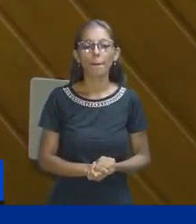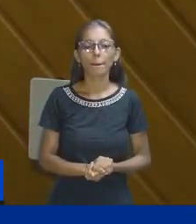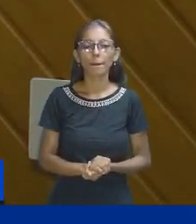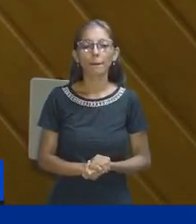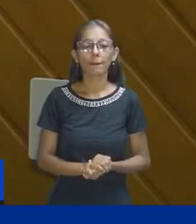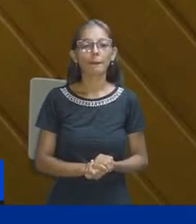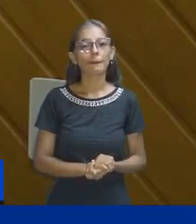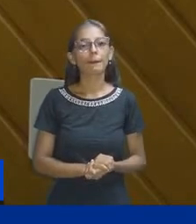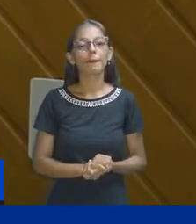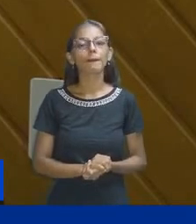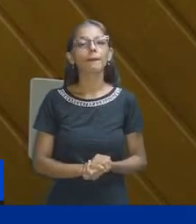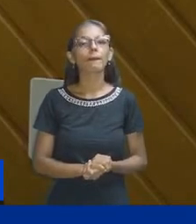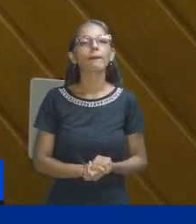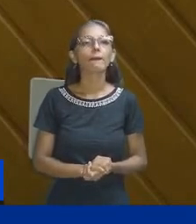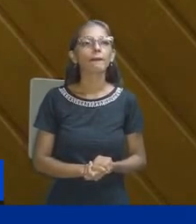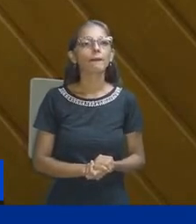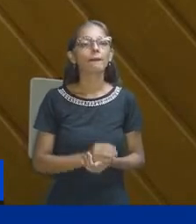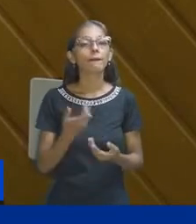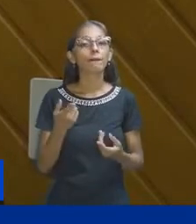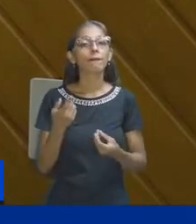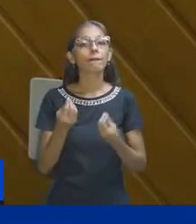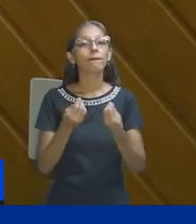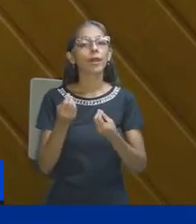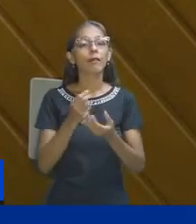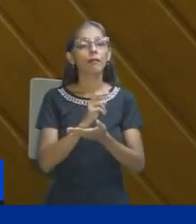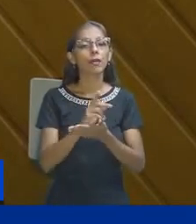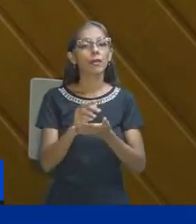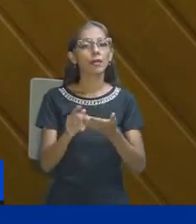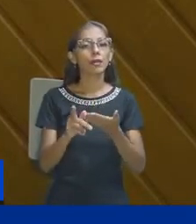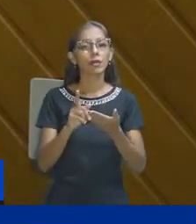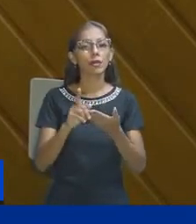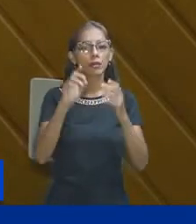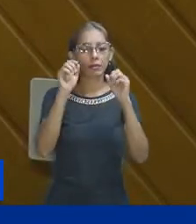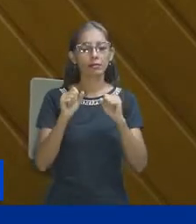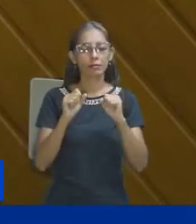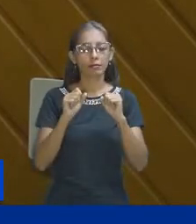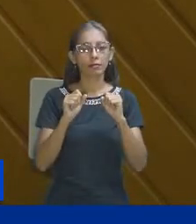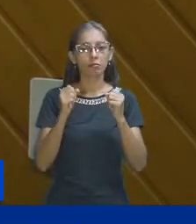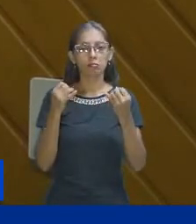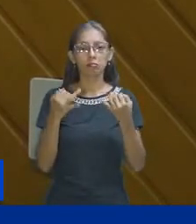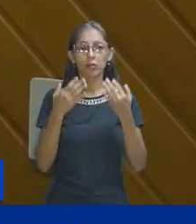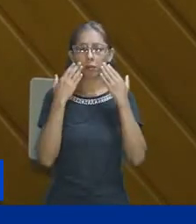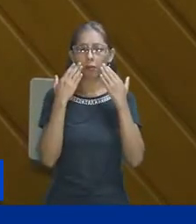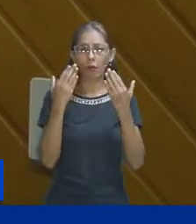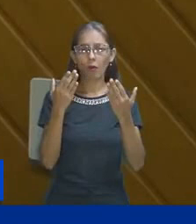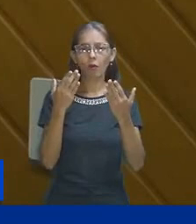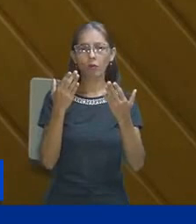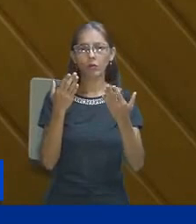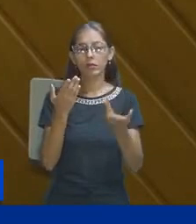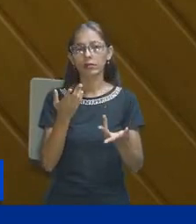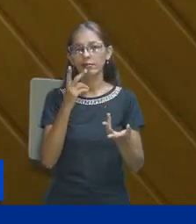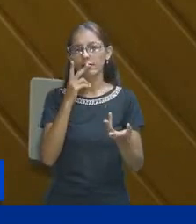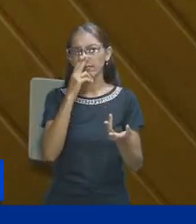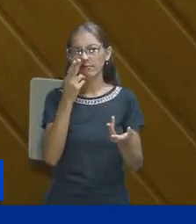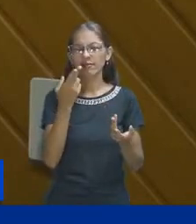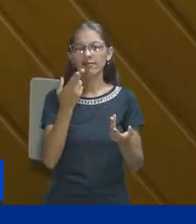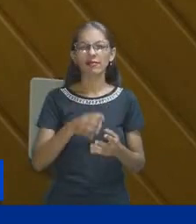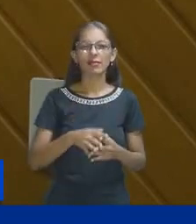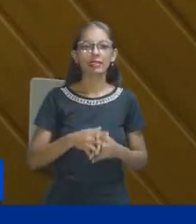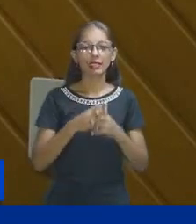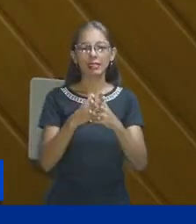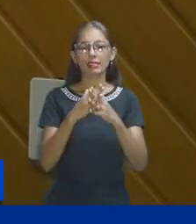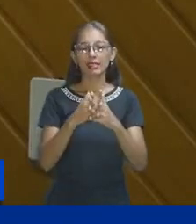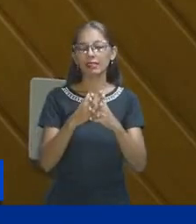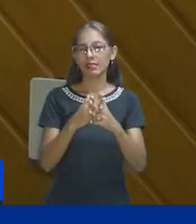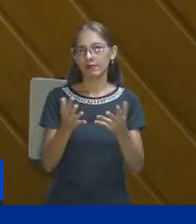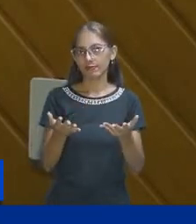valorou a prova produzida nos autos. Ele concluiu que a fragilidade está evidente dessas provas. Essas provas são estéreis,